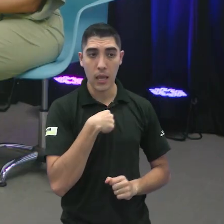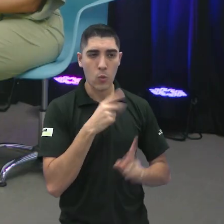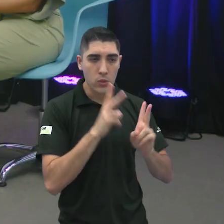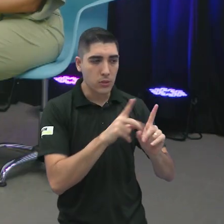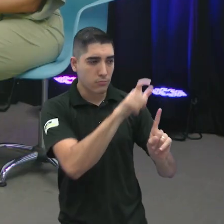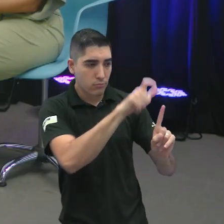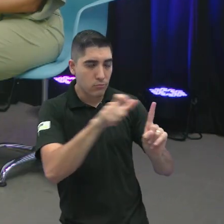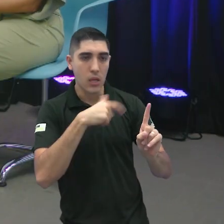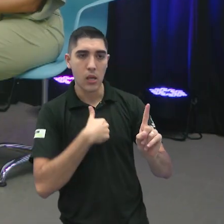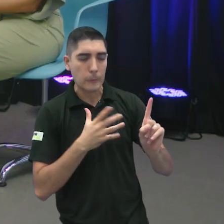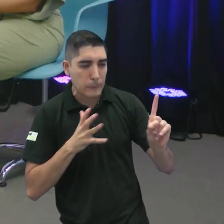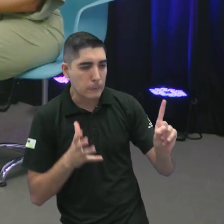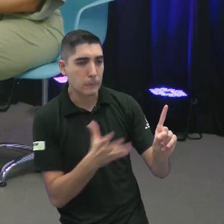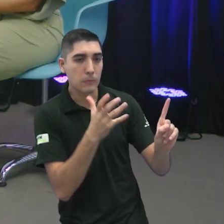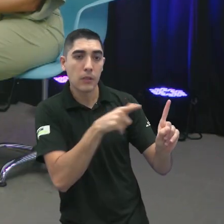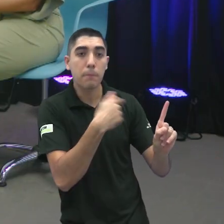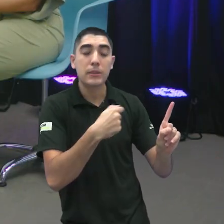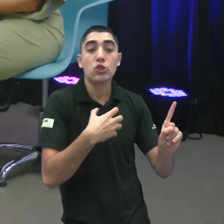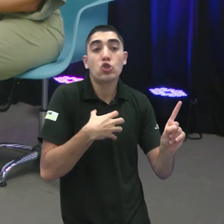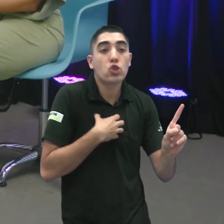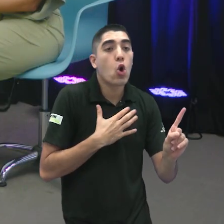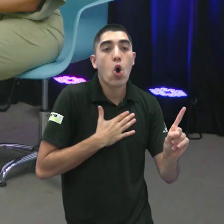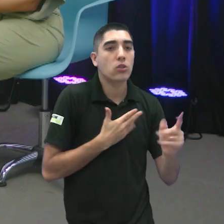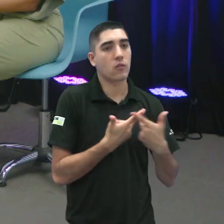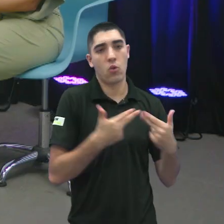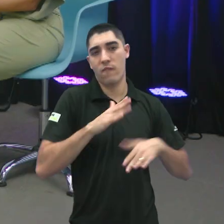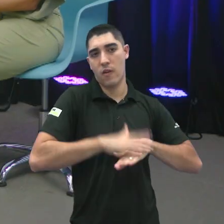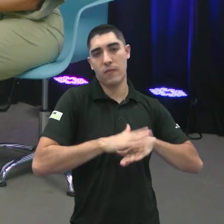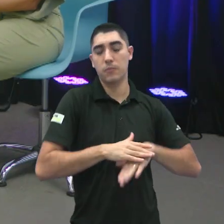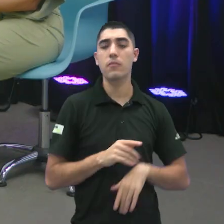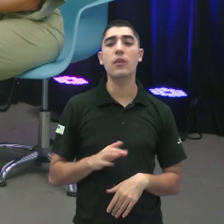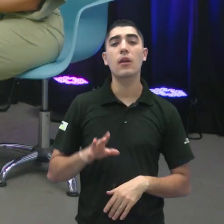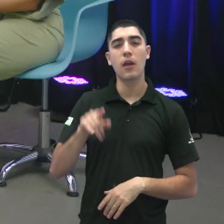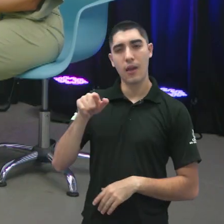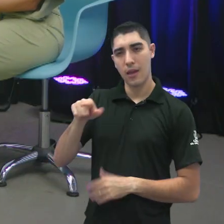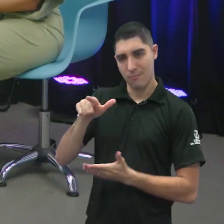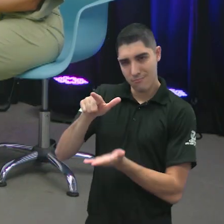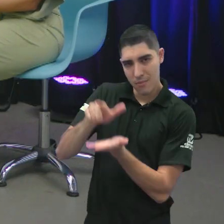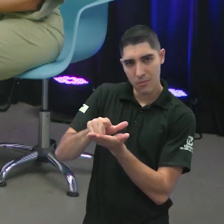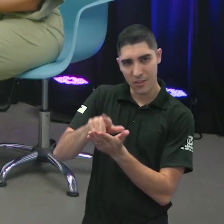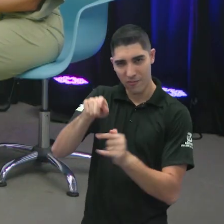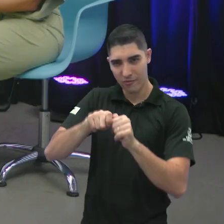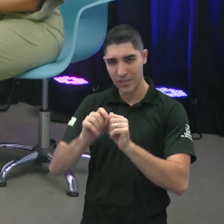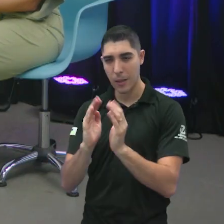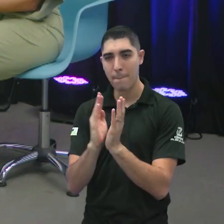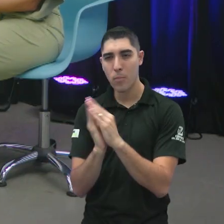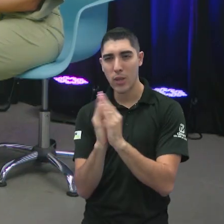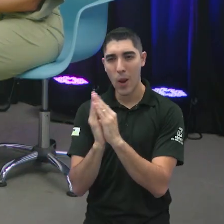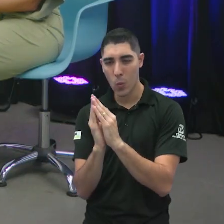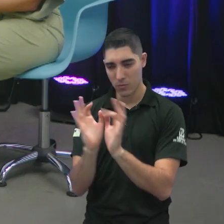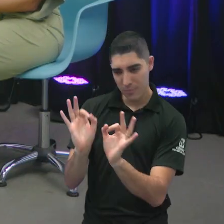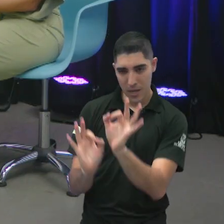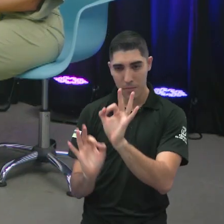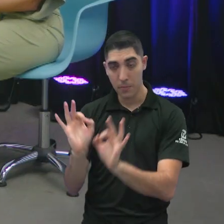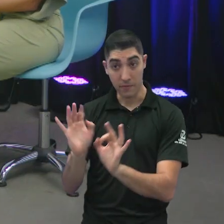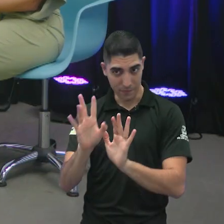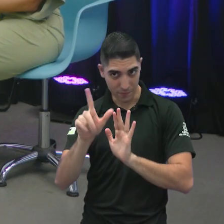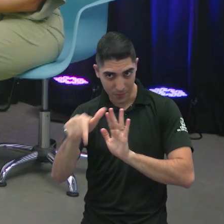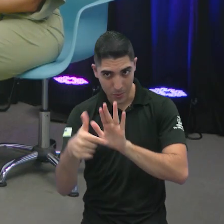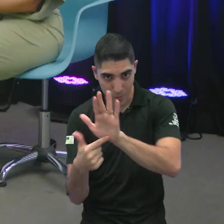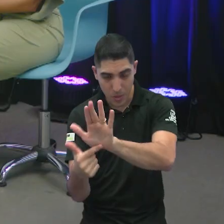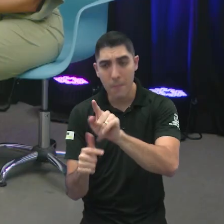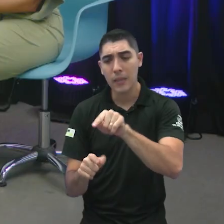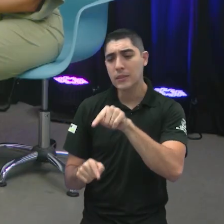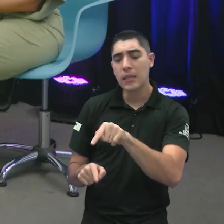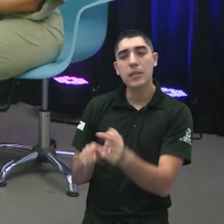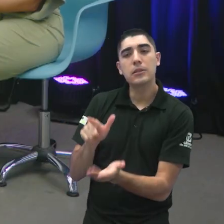incentivados a terem algum hobby. E como que o papel machê, né? Aqui ela fez um boneco de empapelamento Isso. que a gente vai mostrar, mas como o